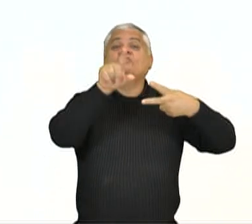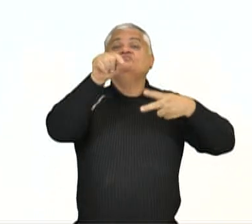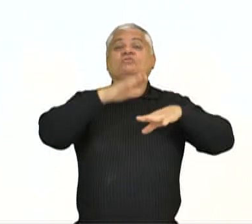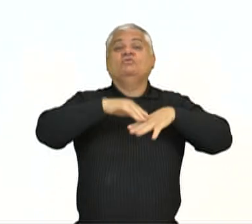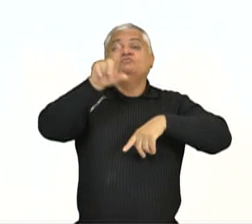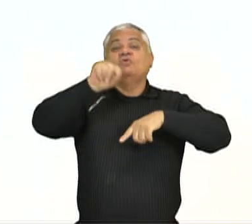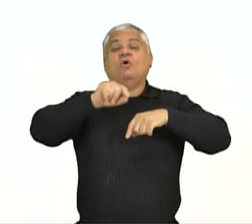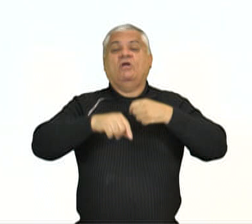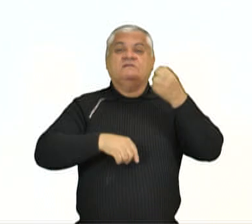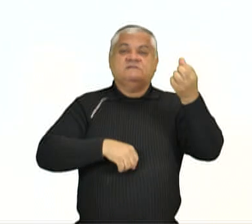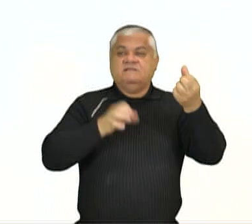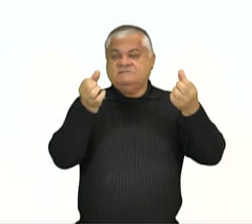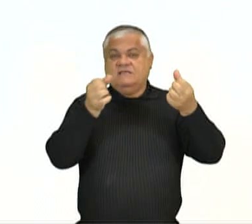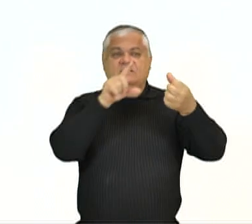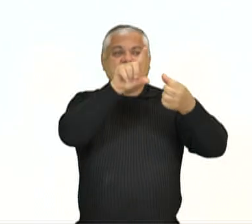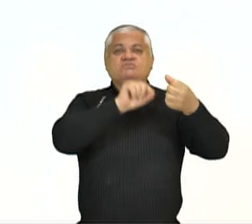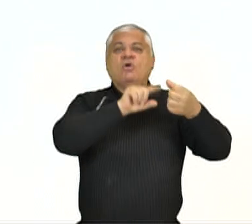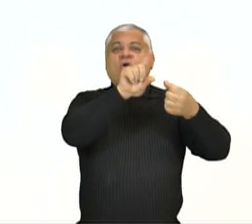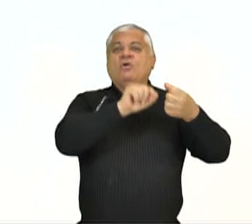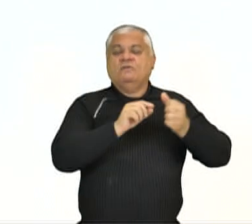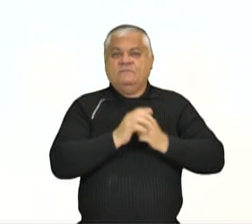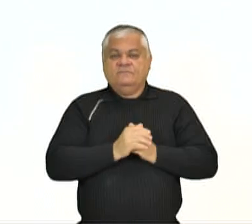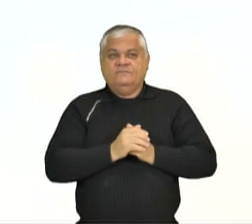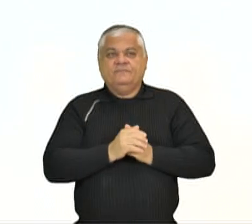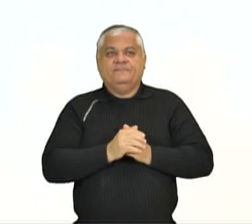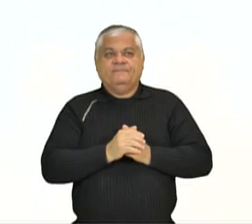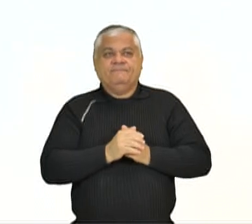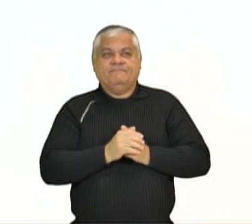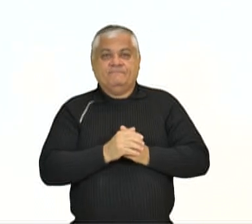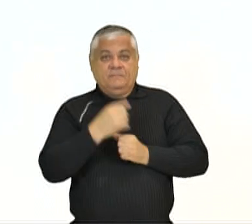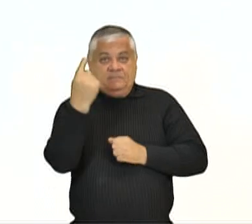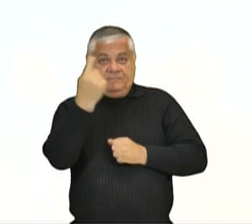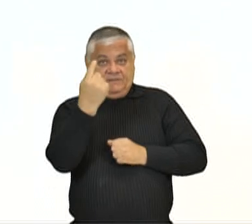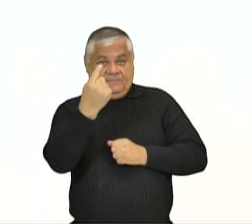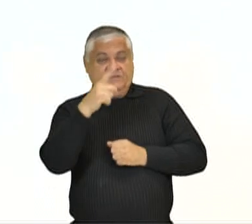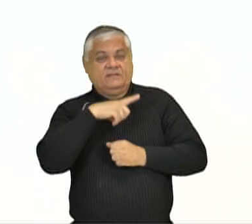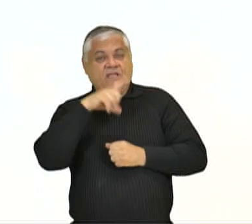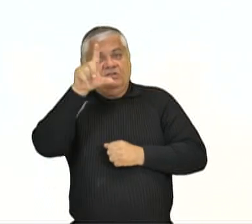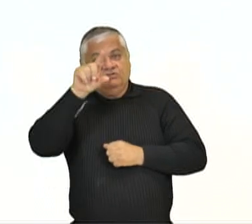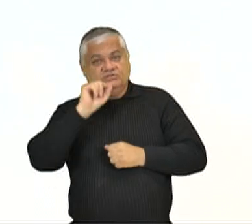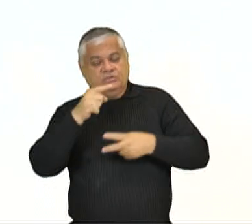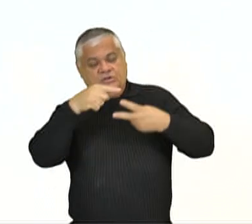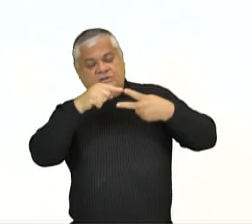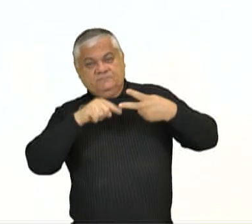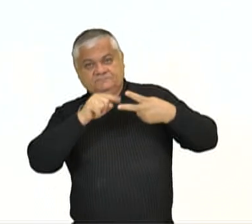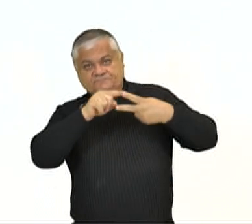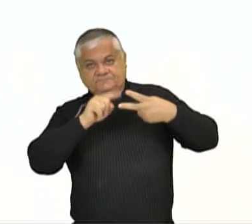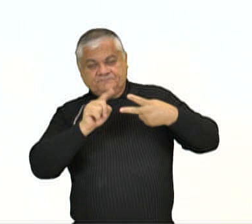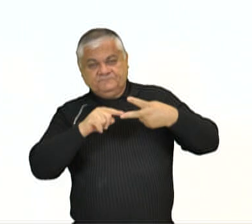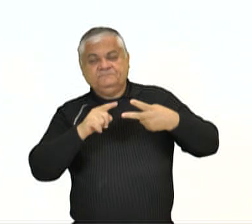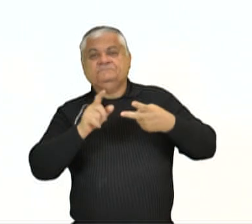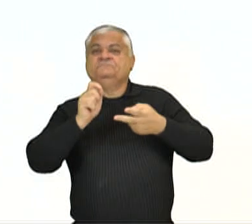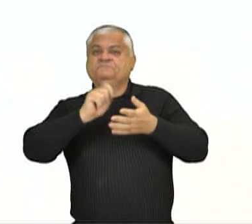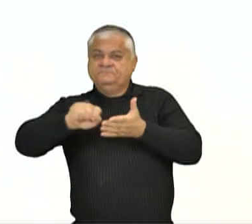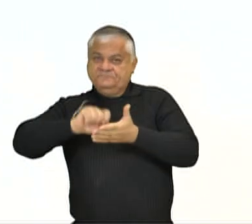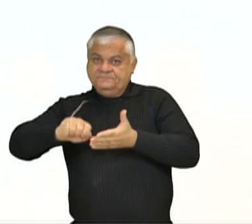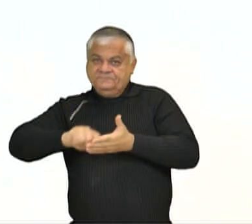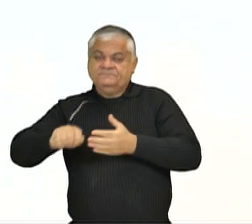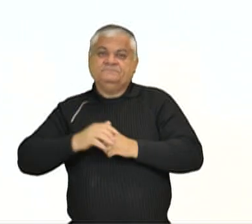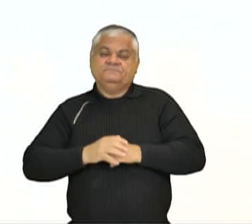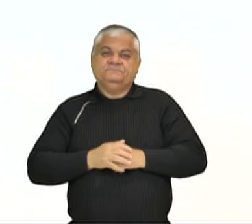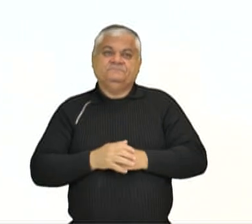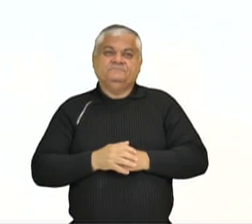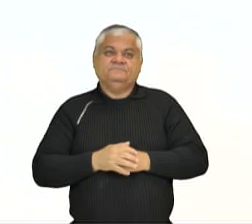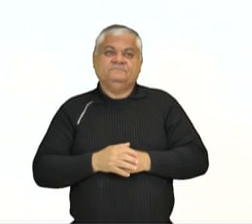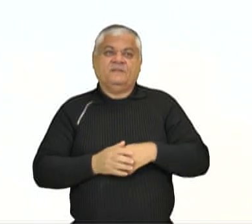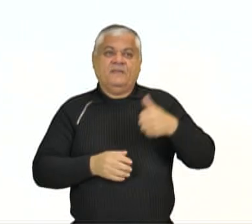para fazer. Olha só. Choose one of these two and write. Escolha uma das duas e escreva. Primeira situação.